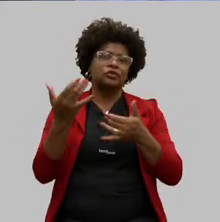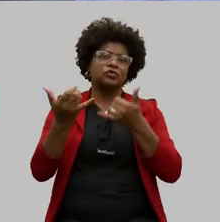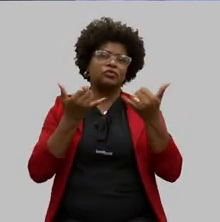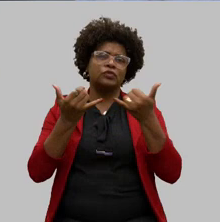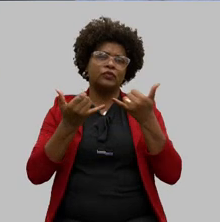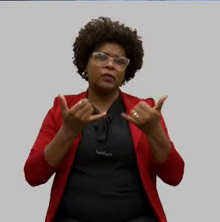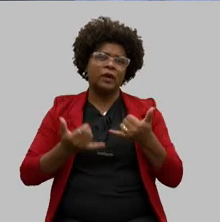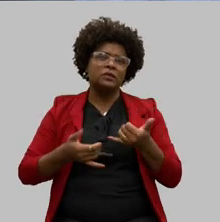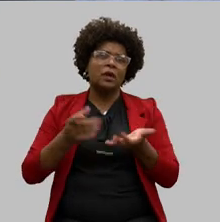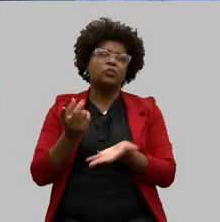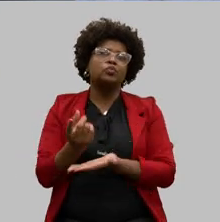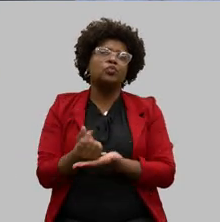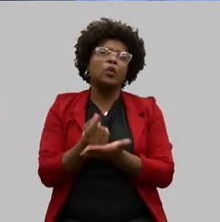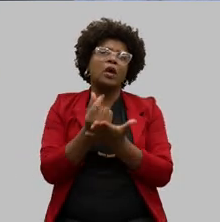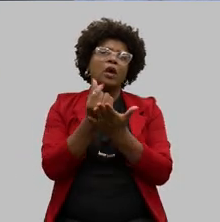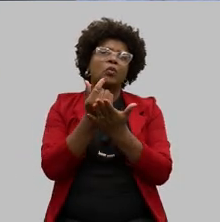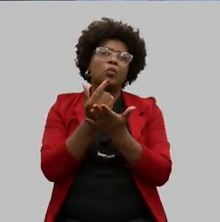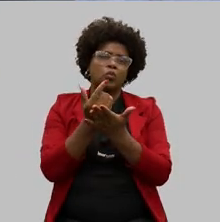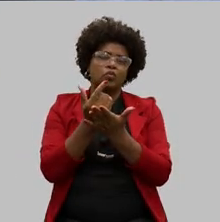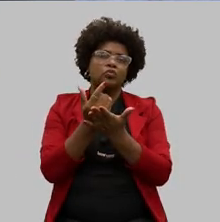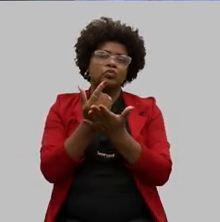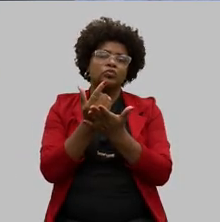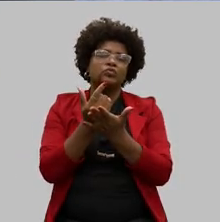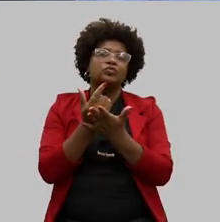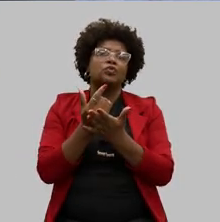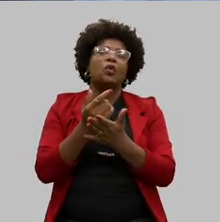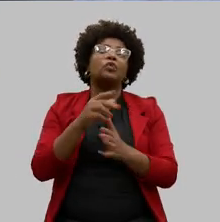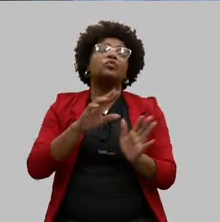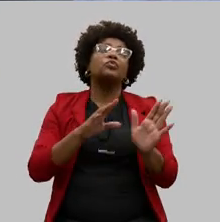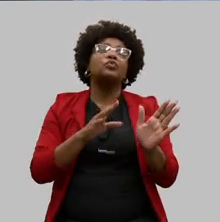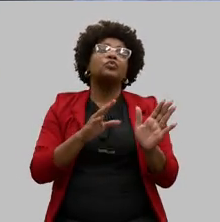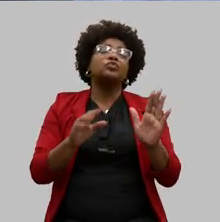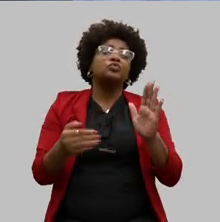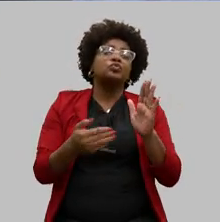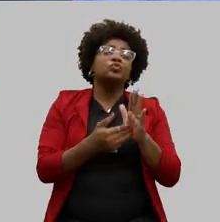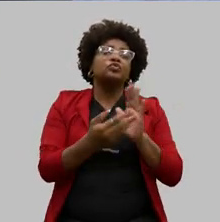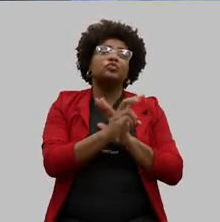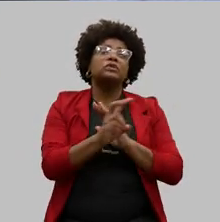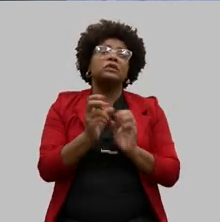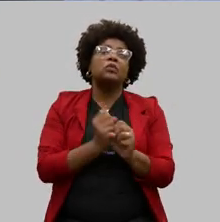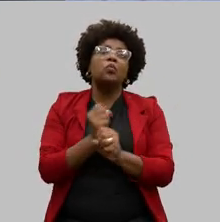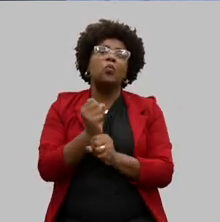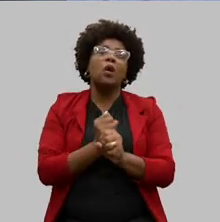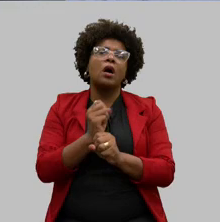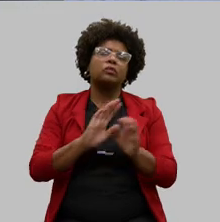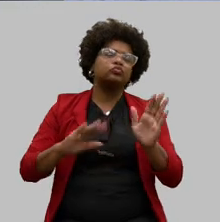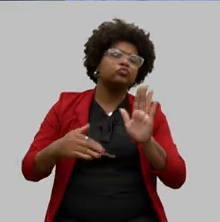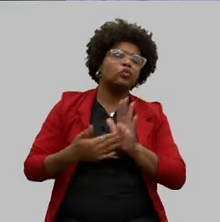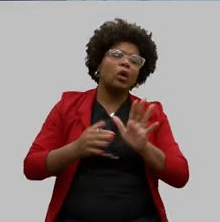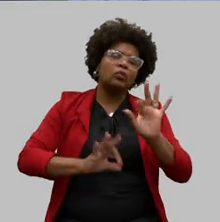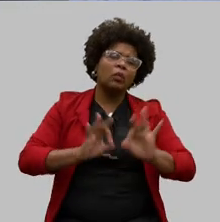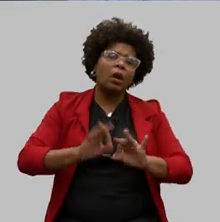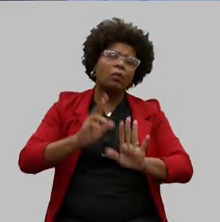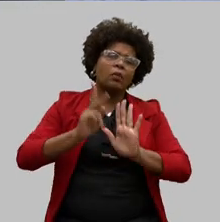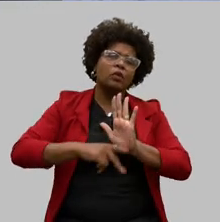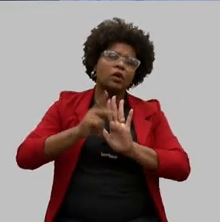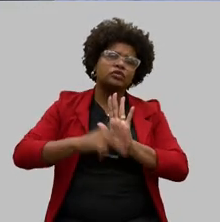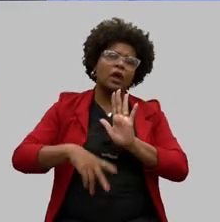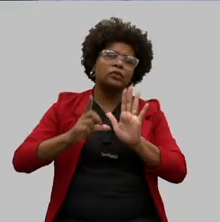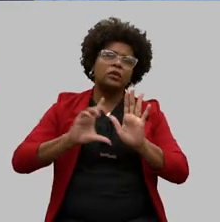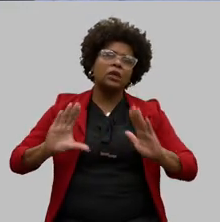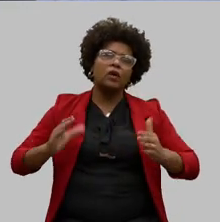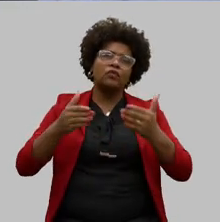recursos orçamentários destinados nos últimos 5 anos a ações programas e projetos relacionados a